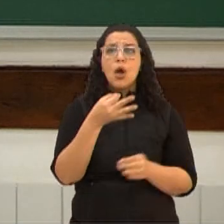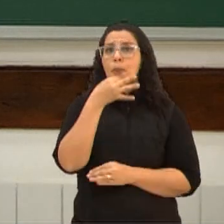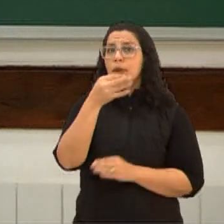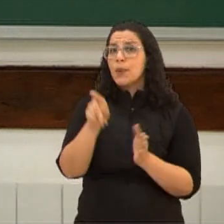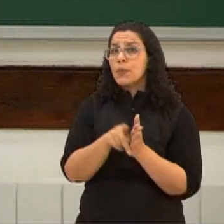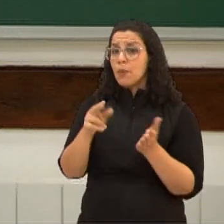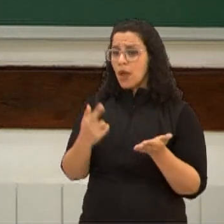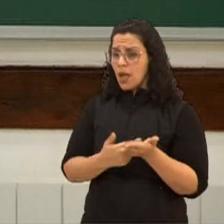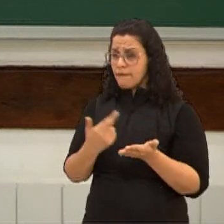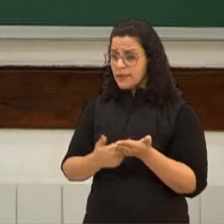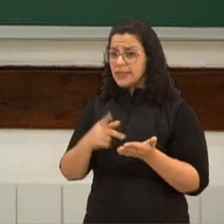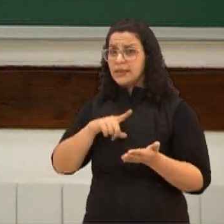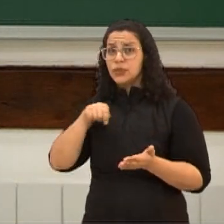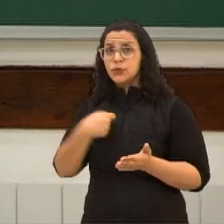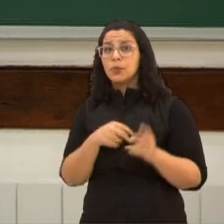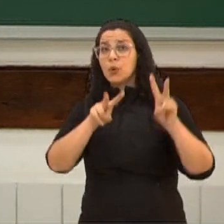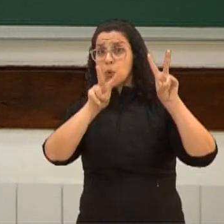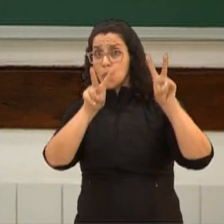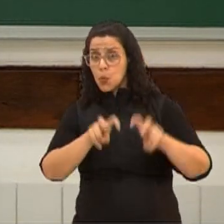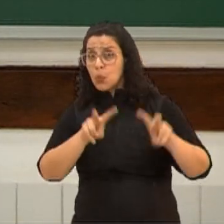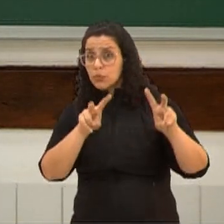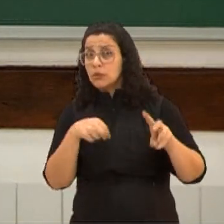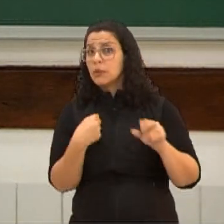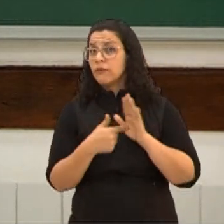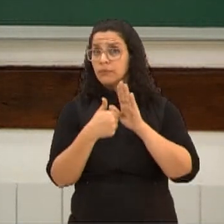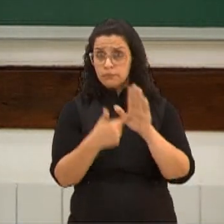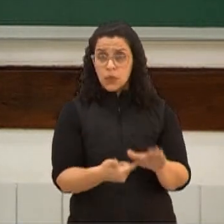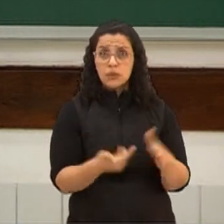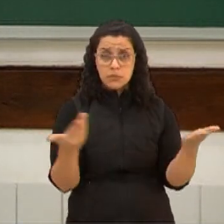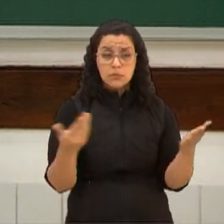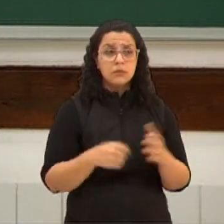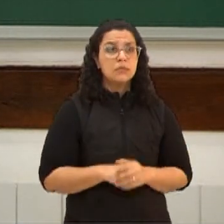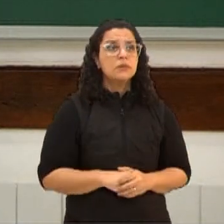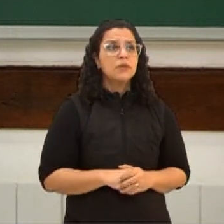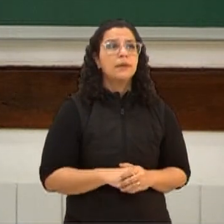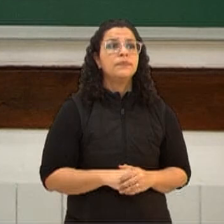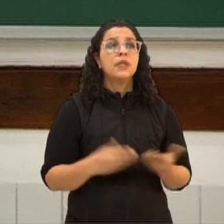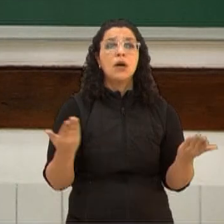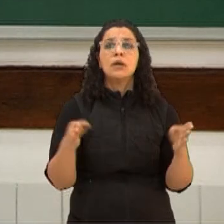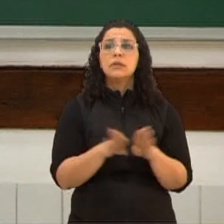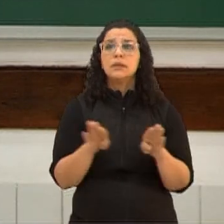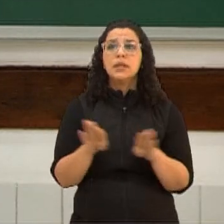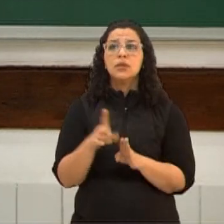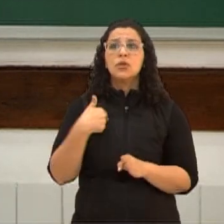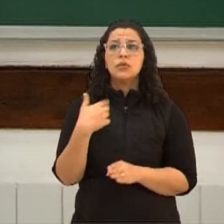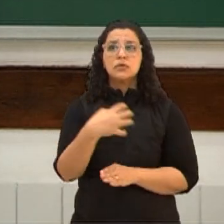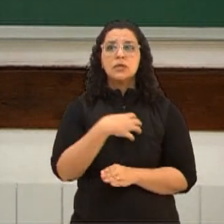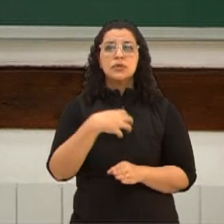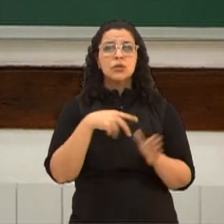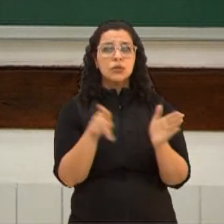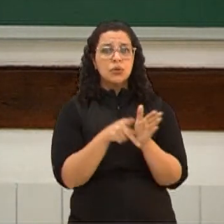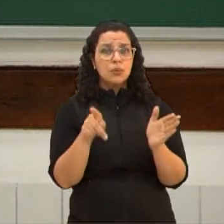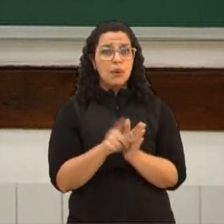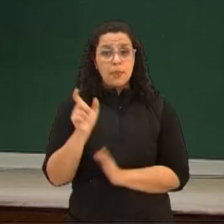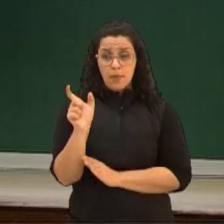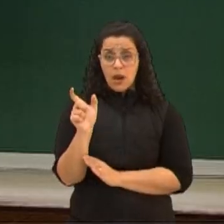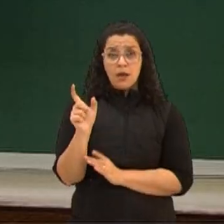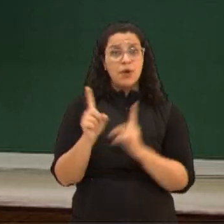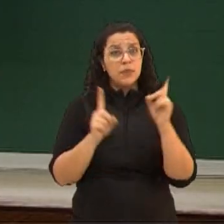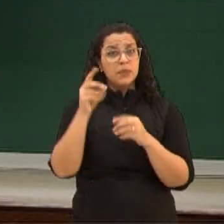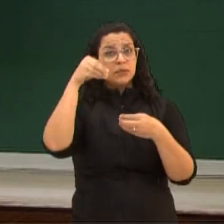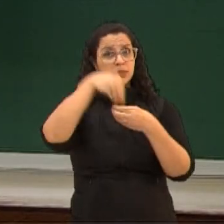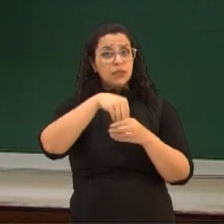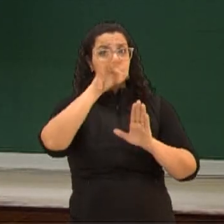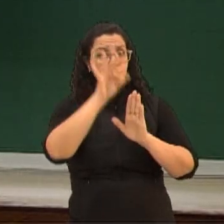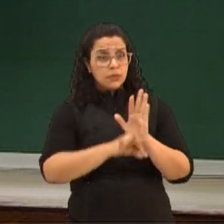posição que essa revista tem frente àquele tema que será abordado e inferir o sentido de palavra ou expressão